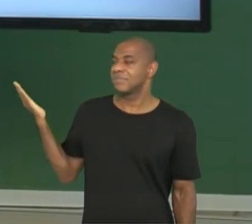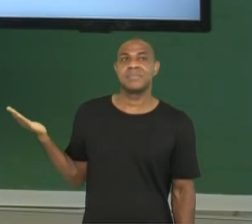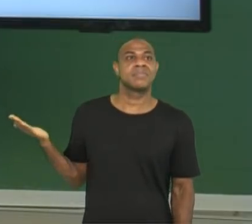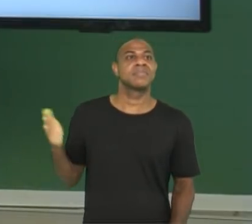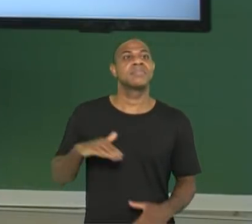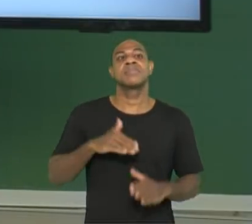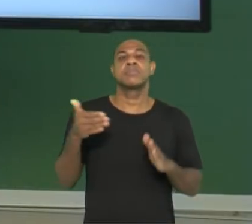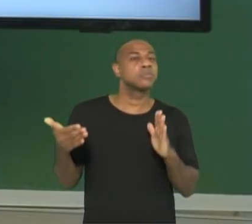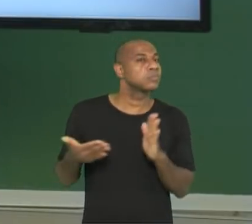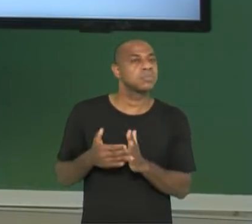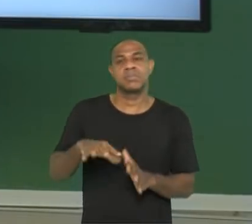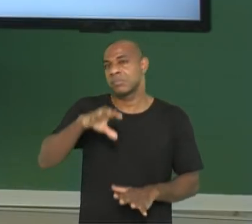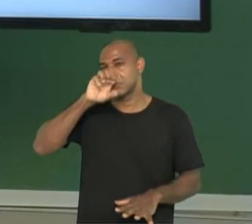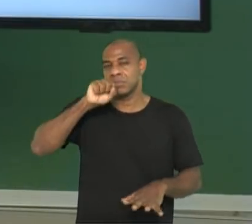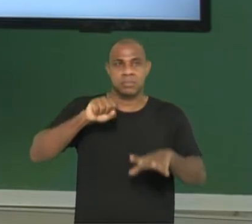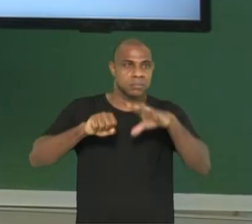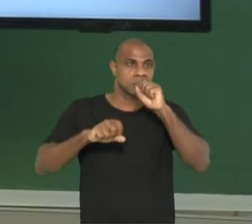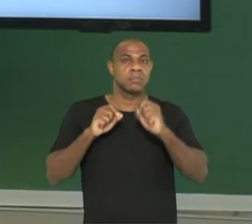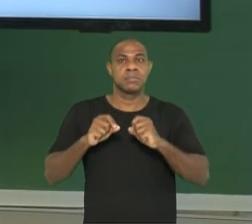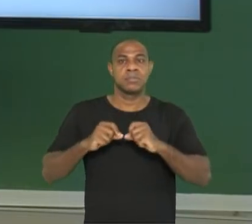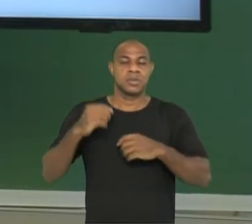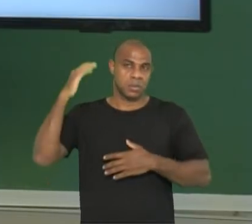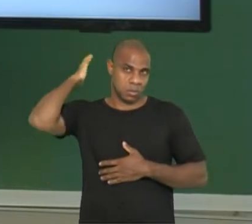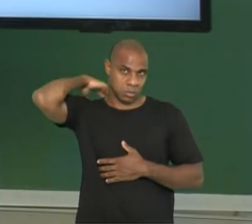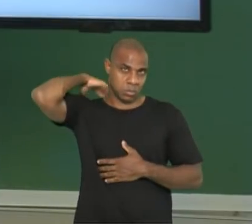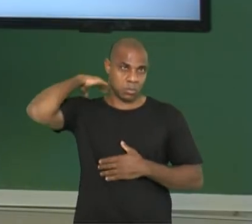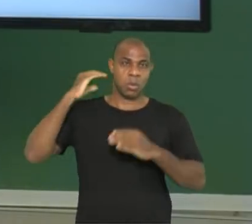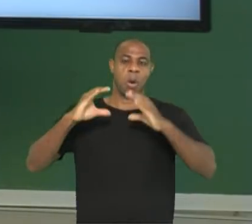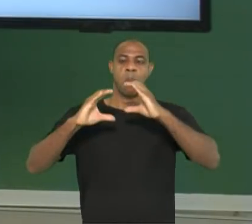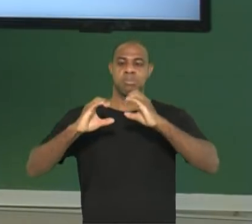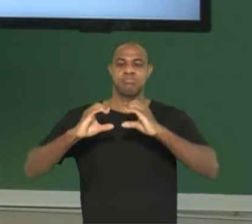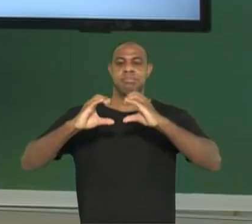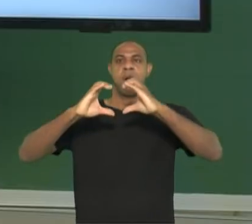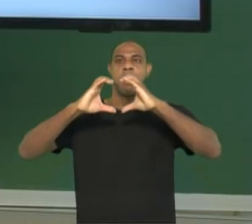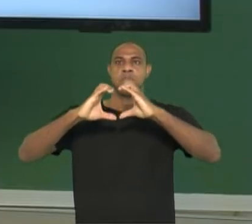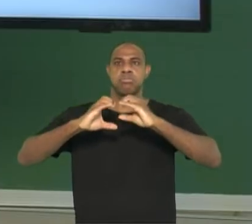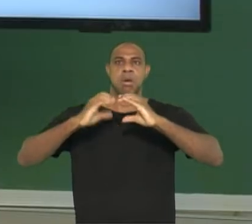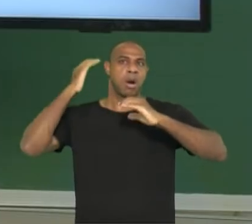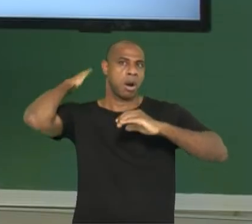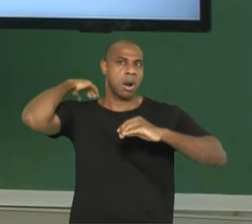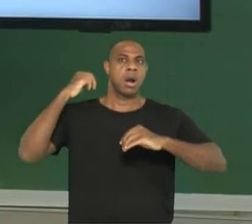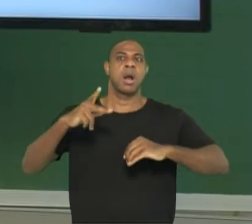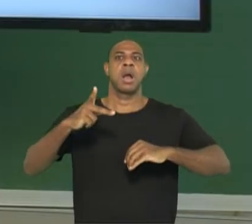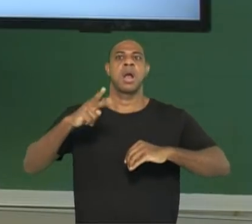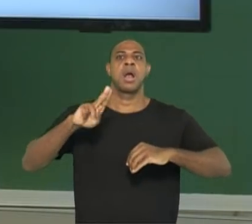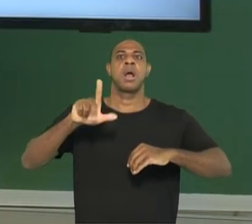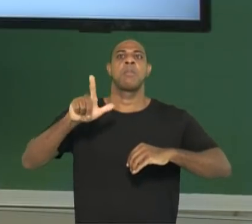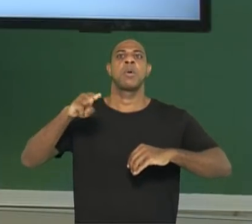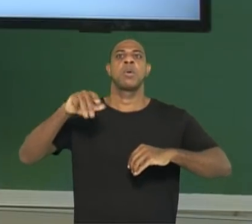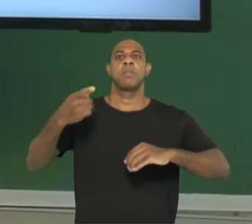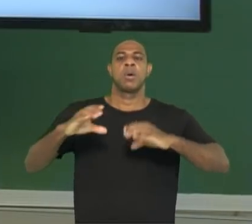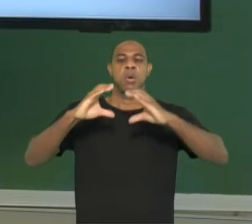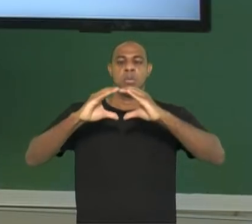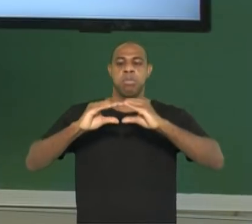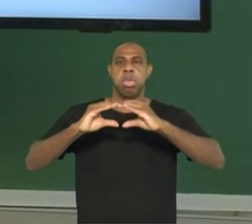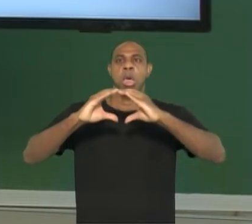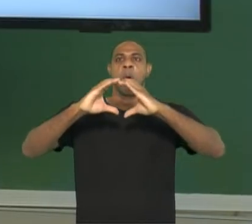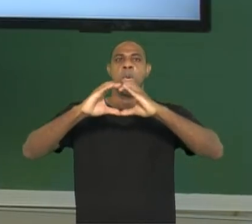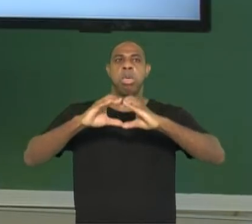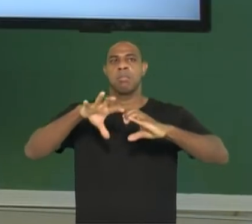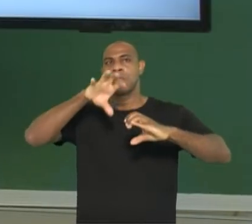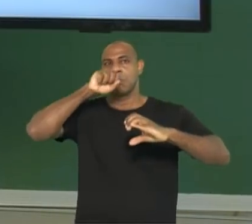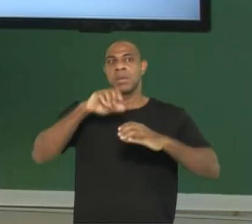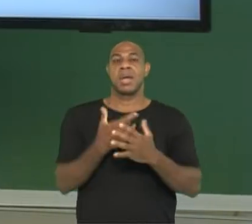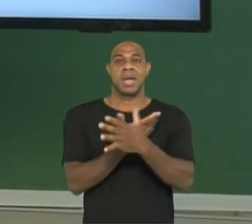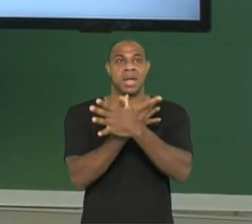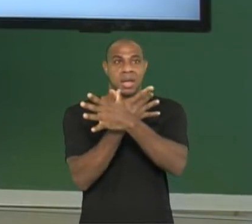respiram através de um par de pulmões. Quais são as diferenças que a gente pode observar? Nas aves,